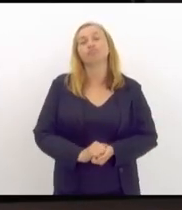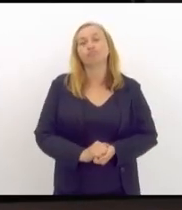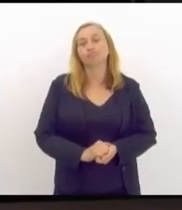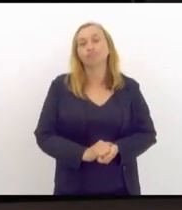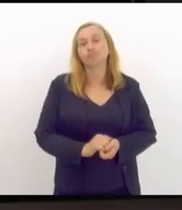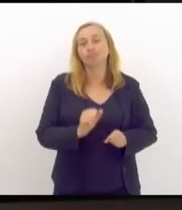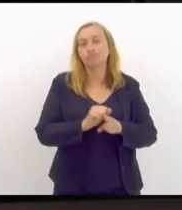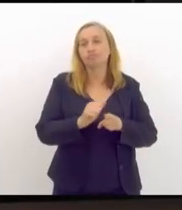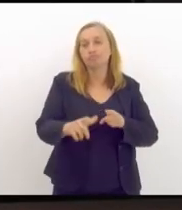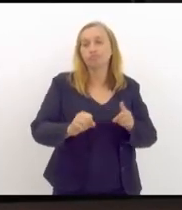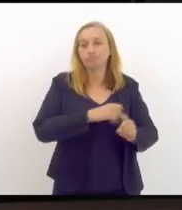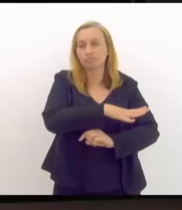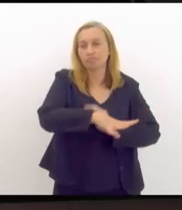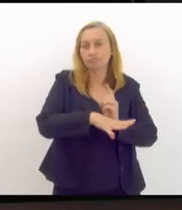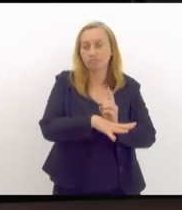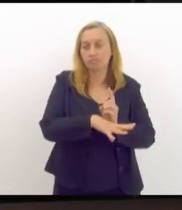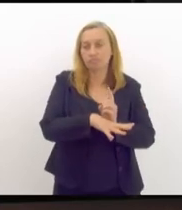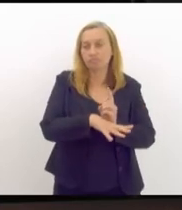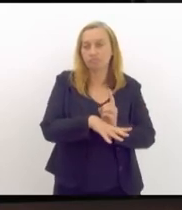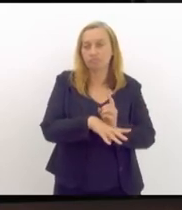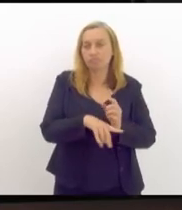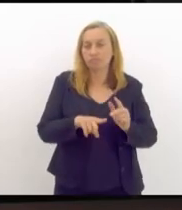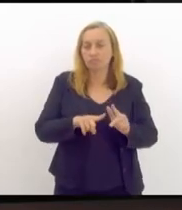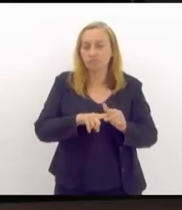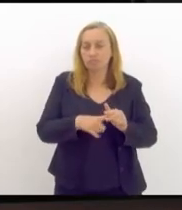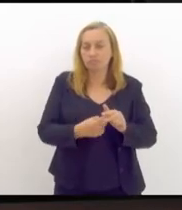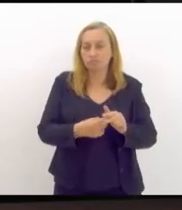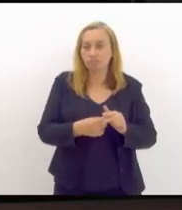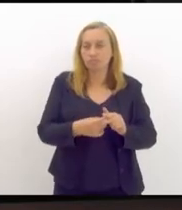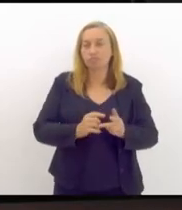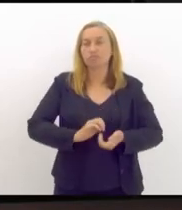o aluguel social uma medida de reparação fundamental